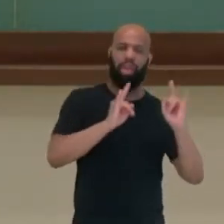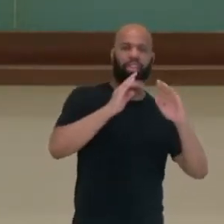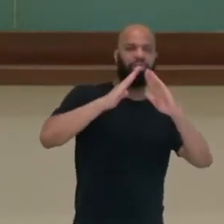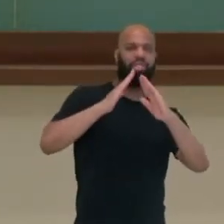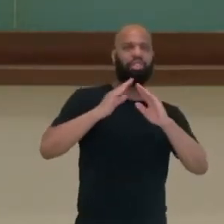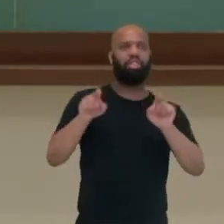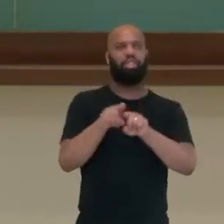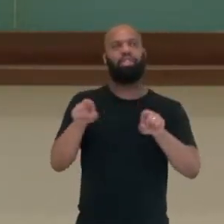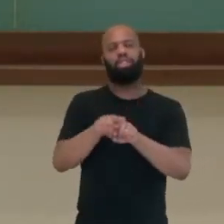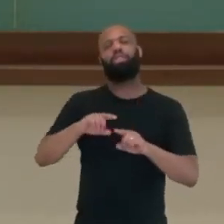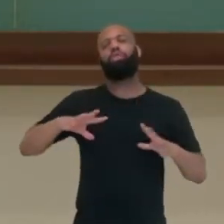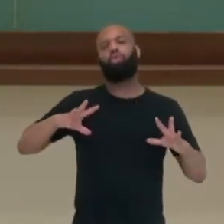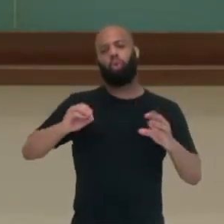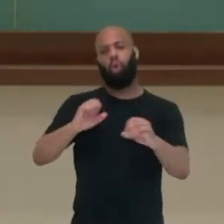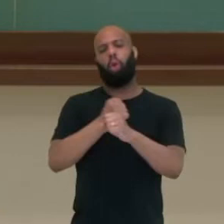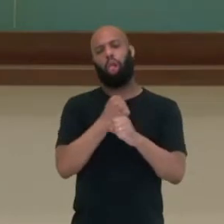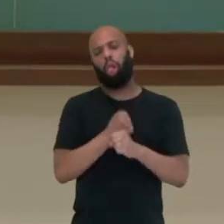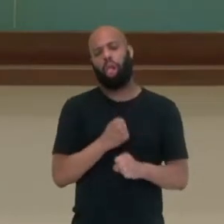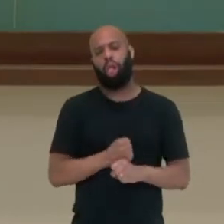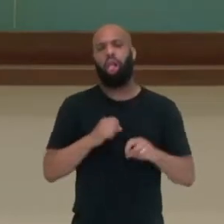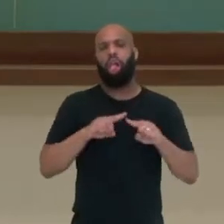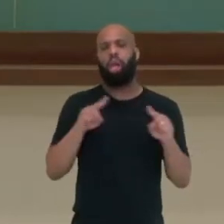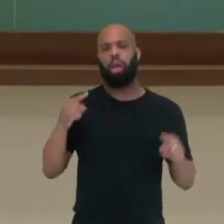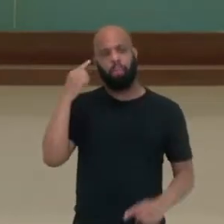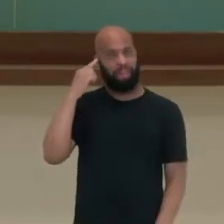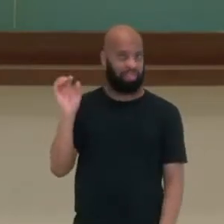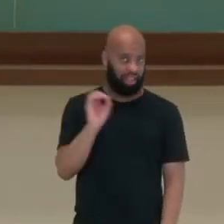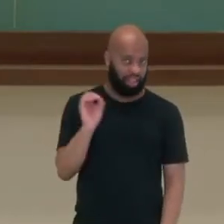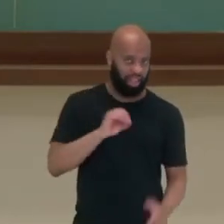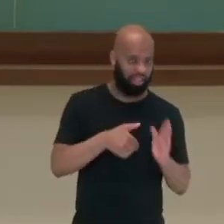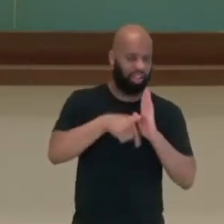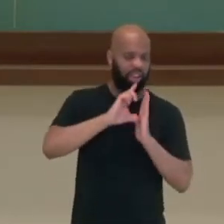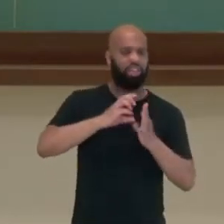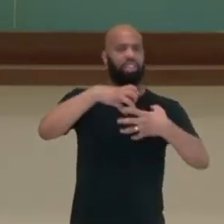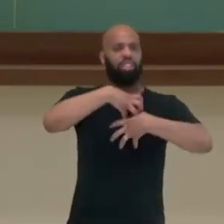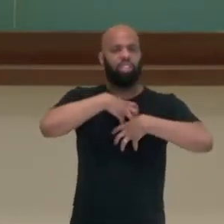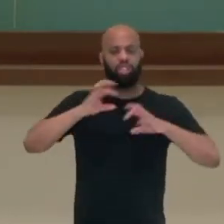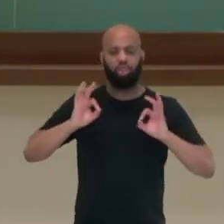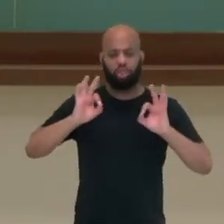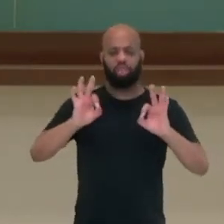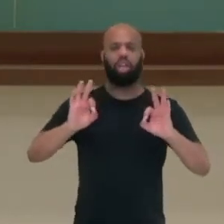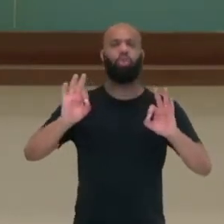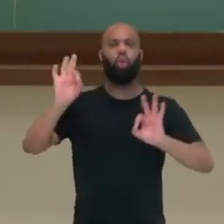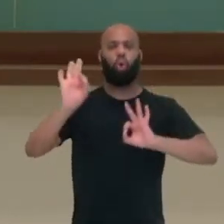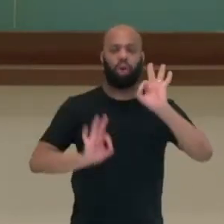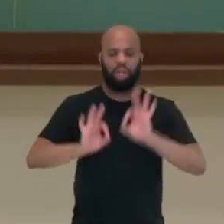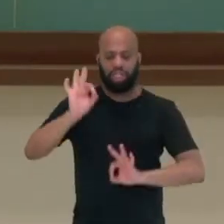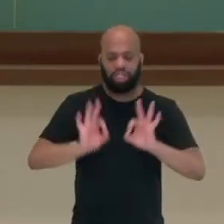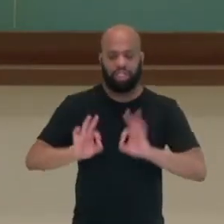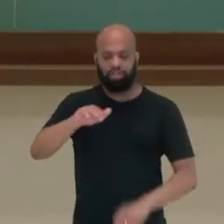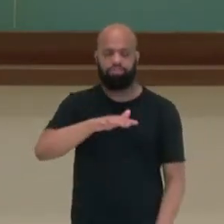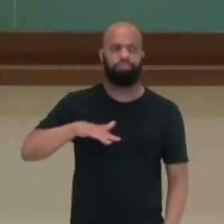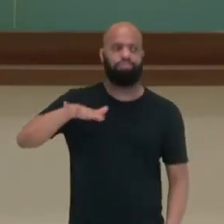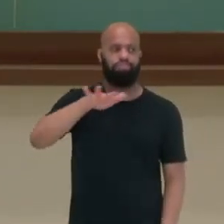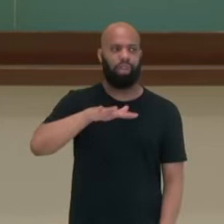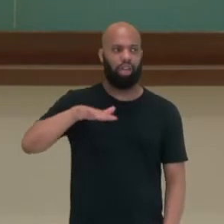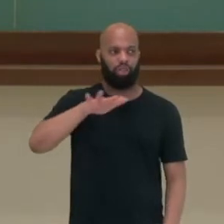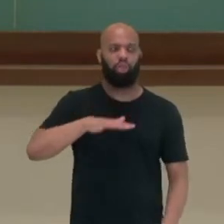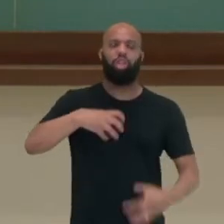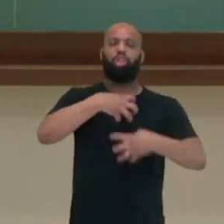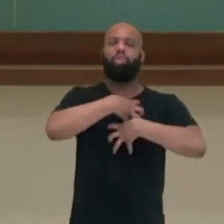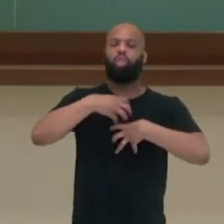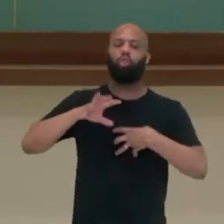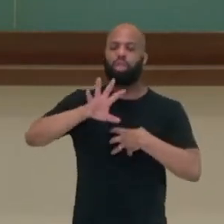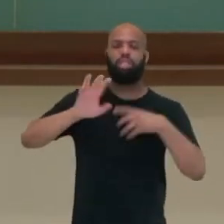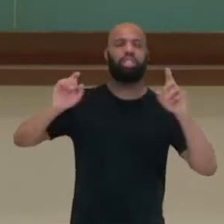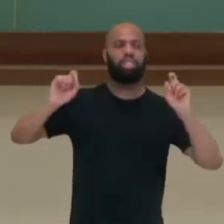casas e tudo mais sem pensar numa forma de organizar os espaços para que